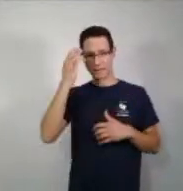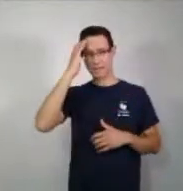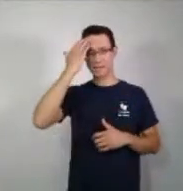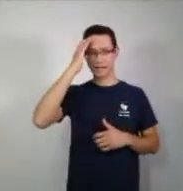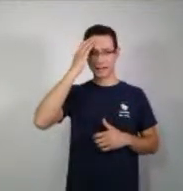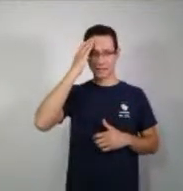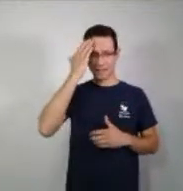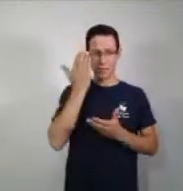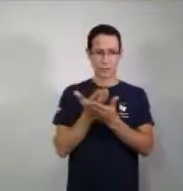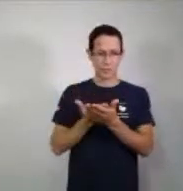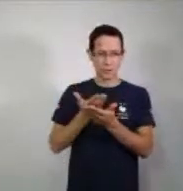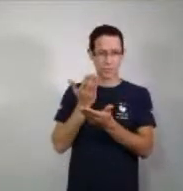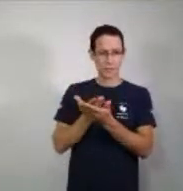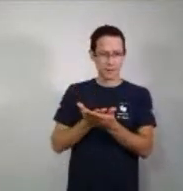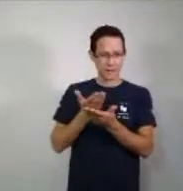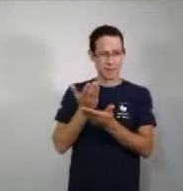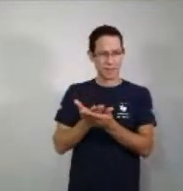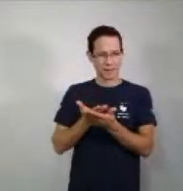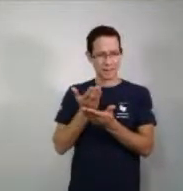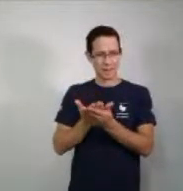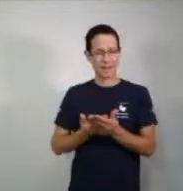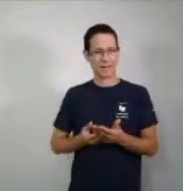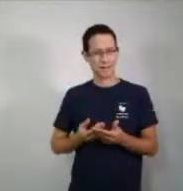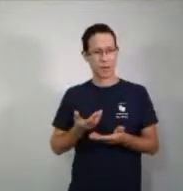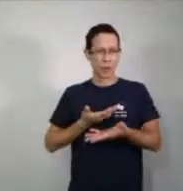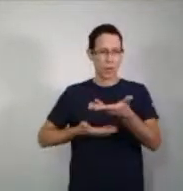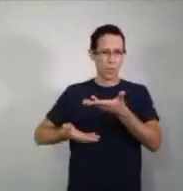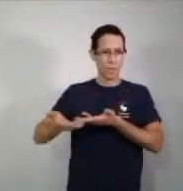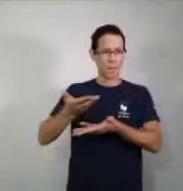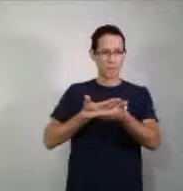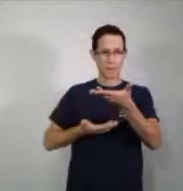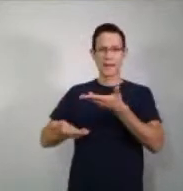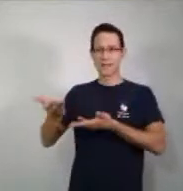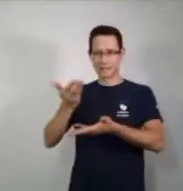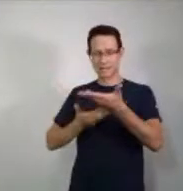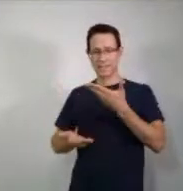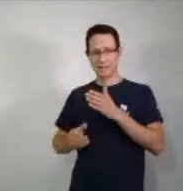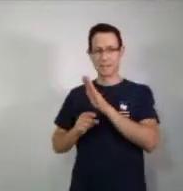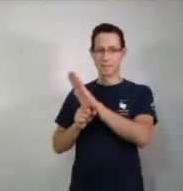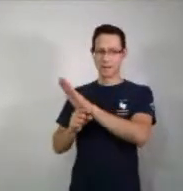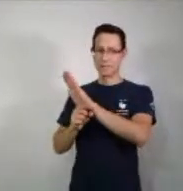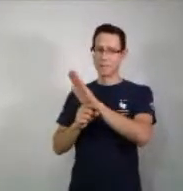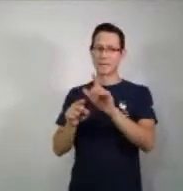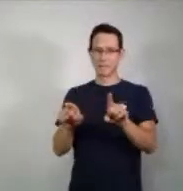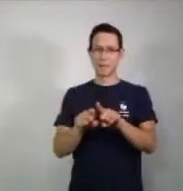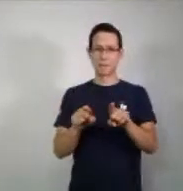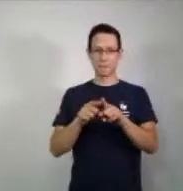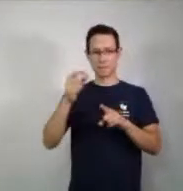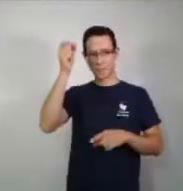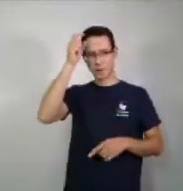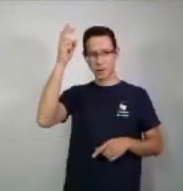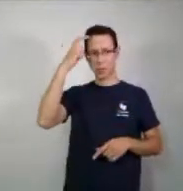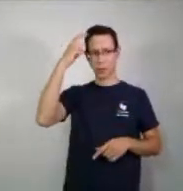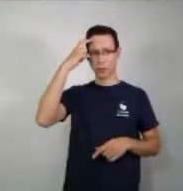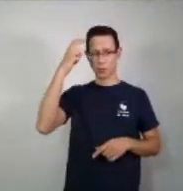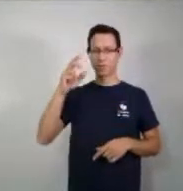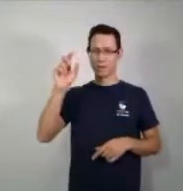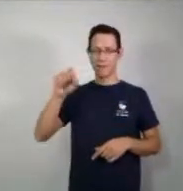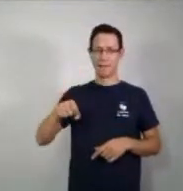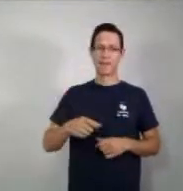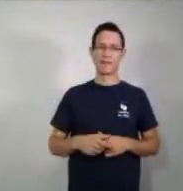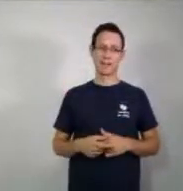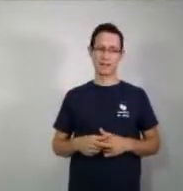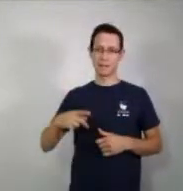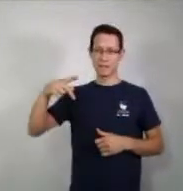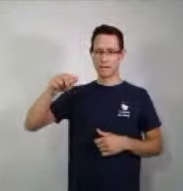querendo estudar, querendo compartilhar, né, e contribuir também para a cultura, que eu acho que foi o caso não só do